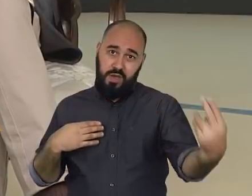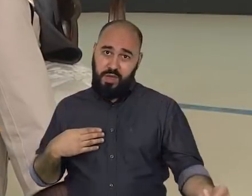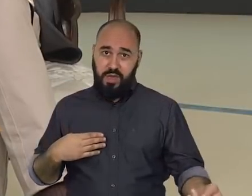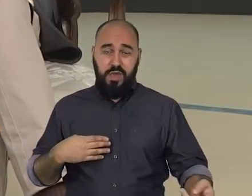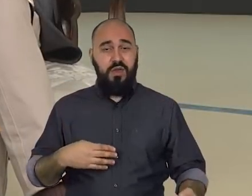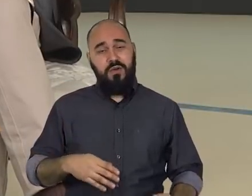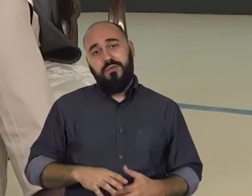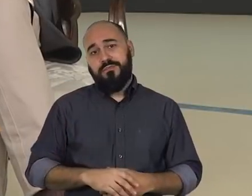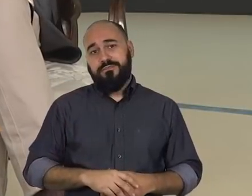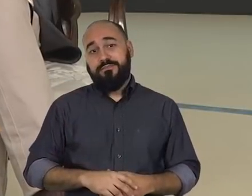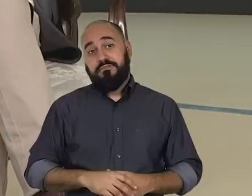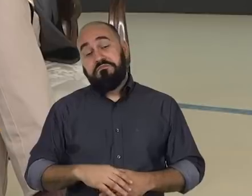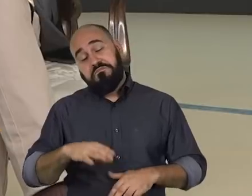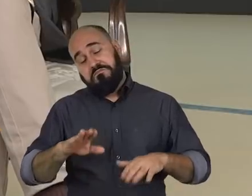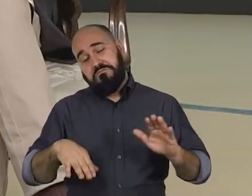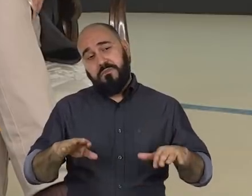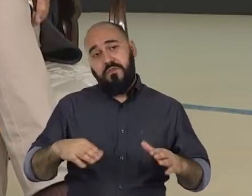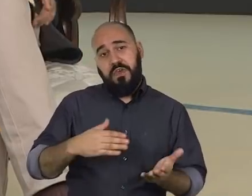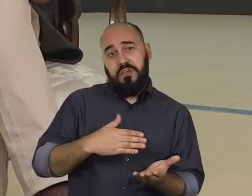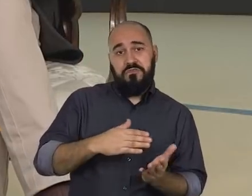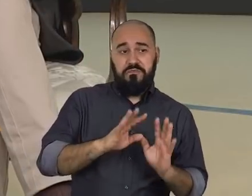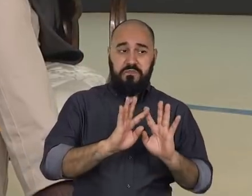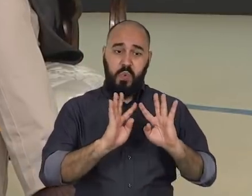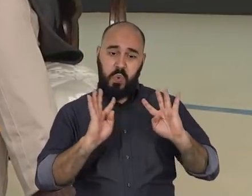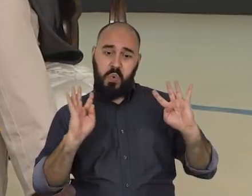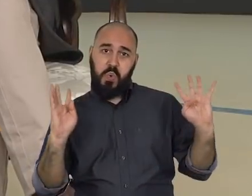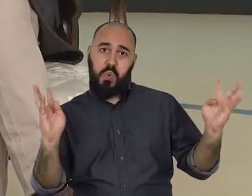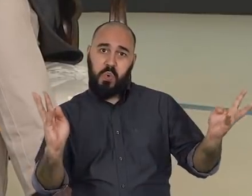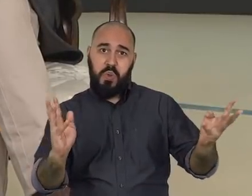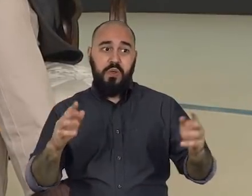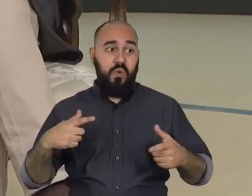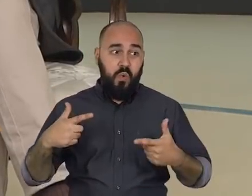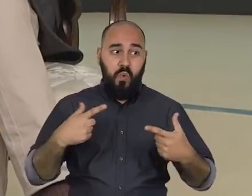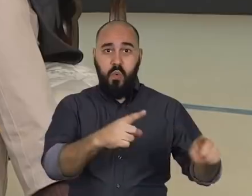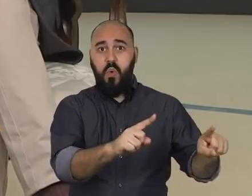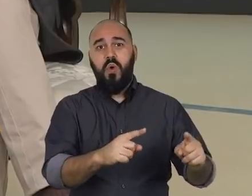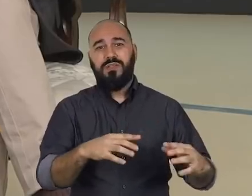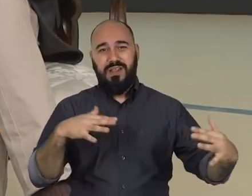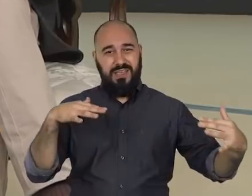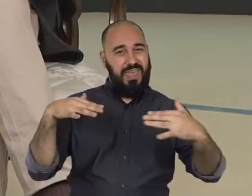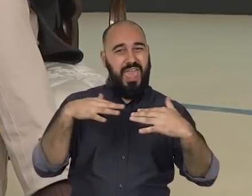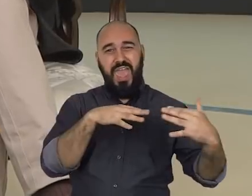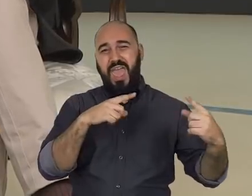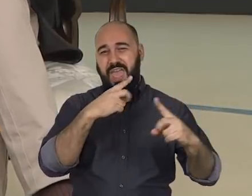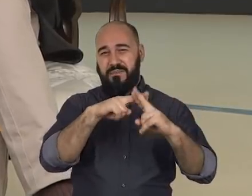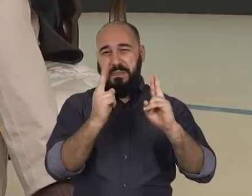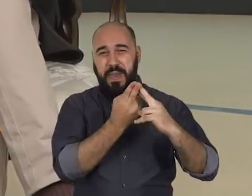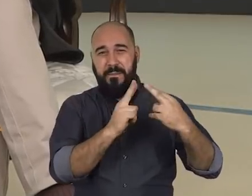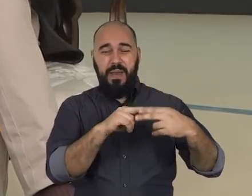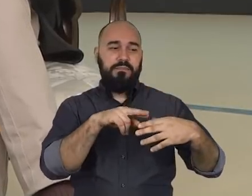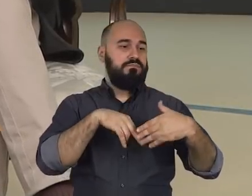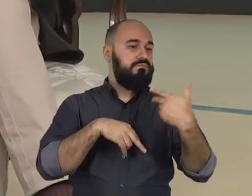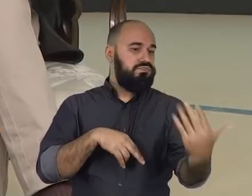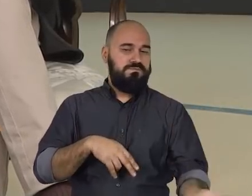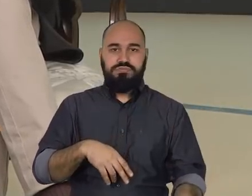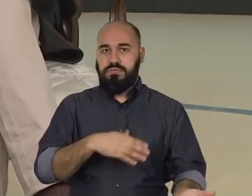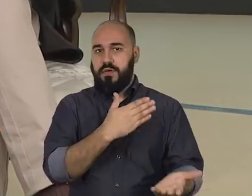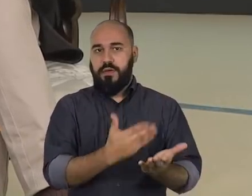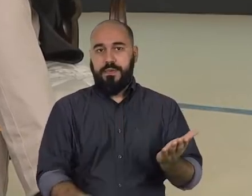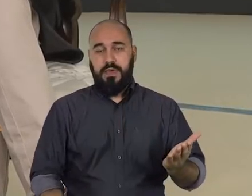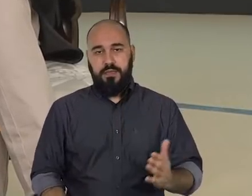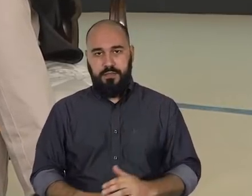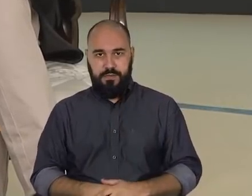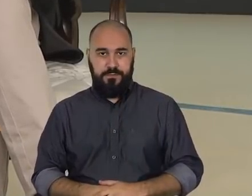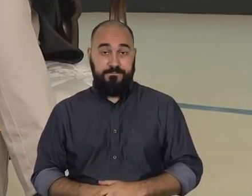cidade, talvez no começo dele. A profecia de Jeremias, capítulos 22 e 36, indicava que Jeoaquim